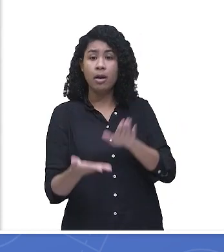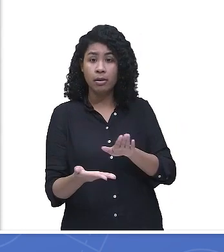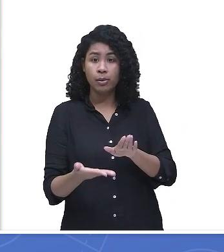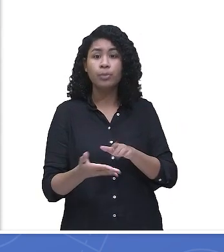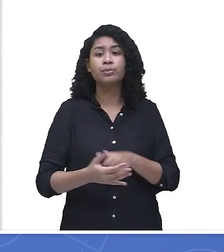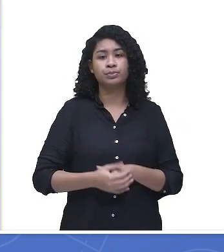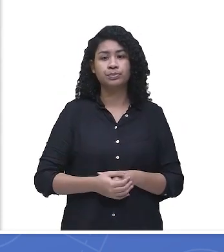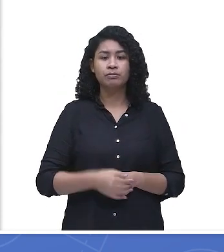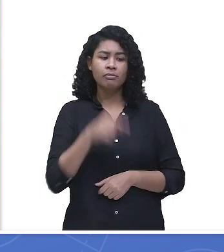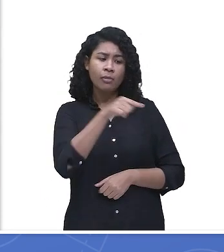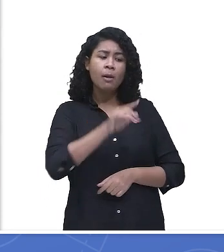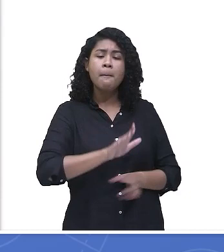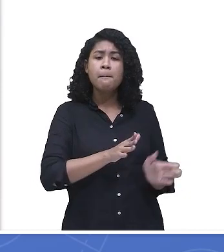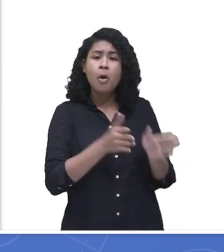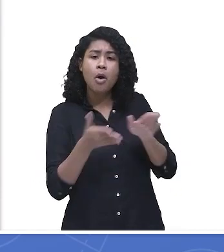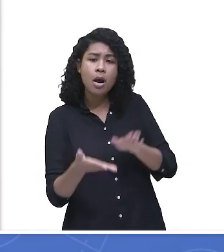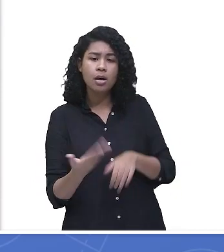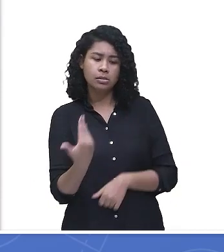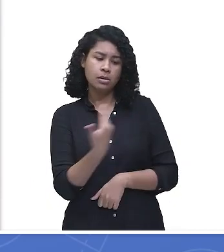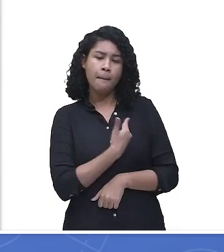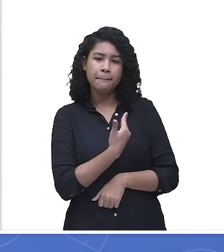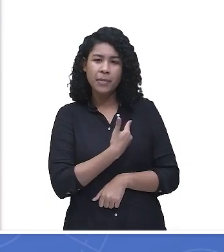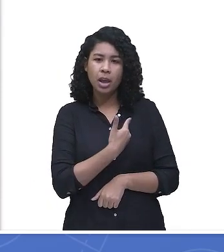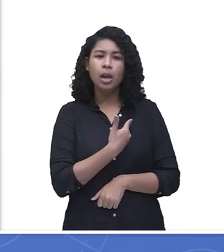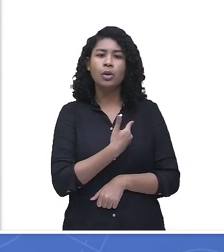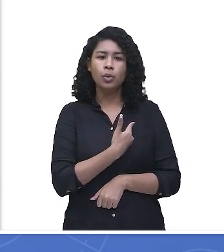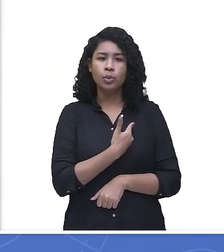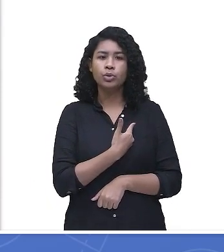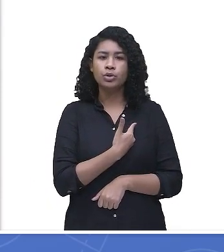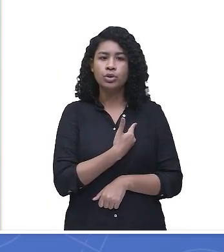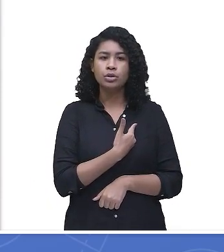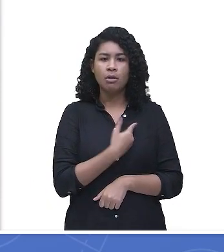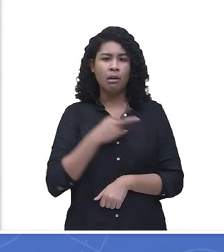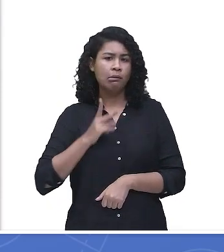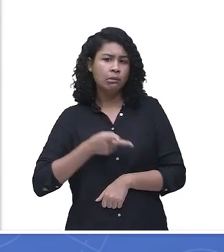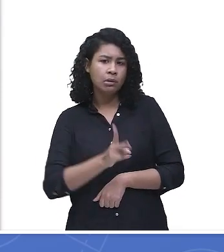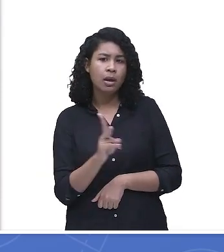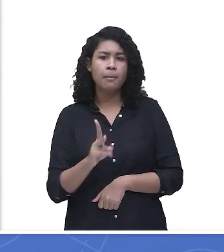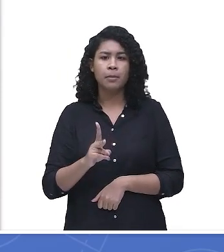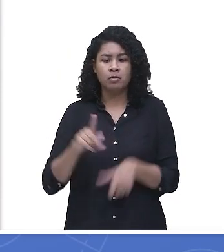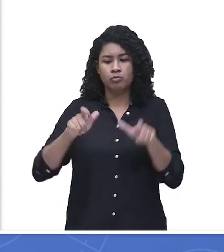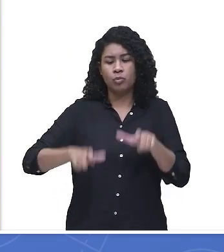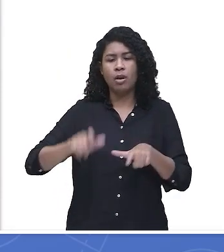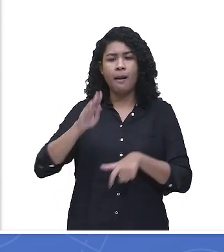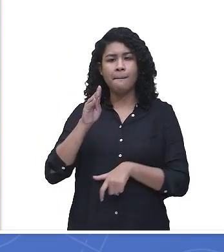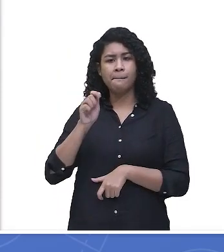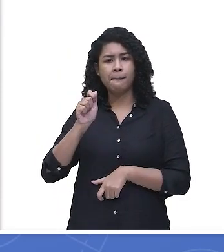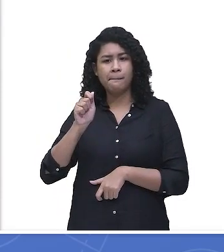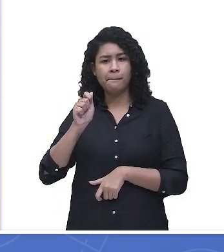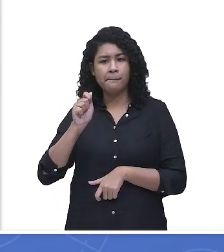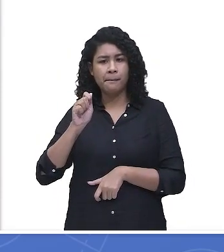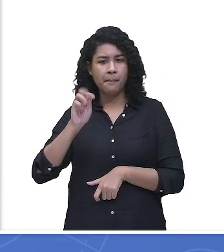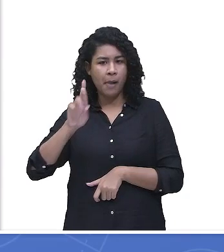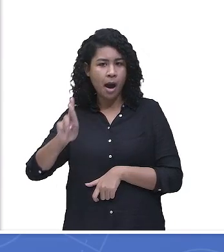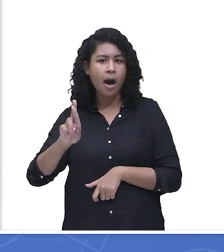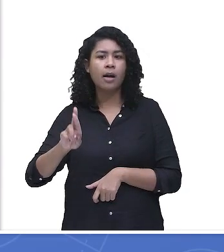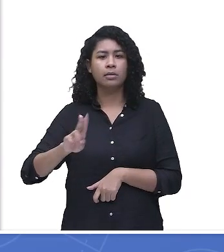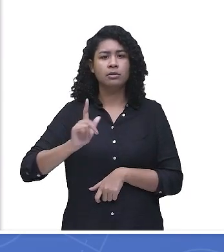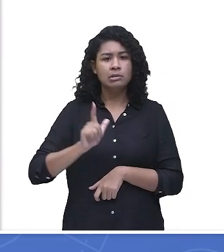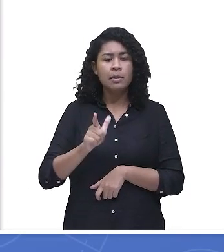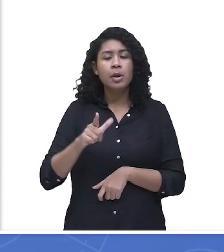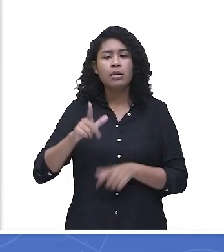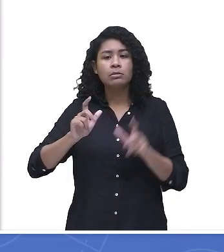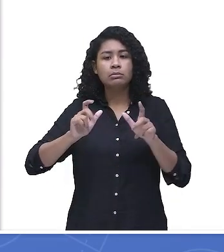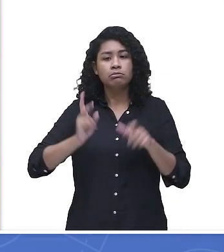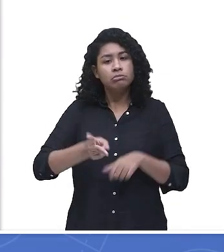ele morre, os seus amigos, que eram os amigos de bar, né, que gostavam de beber bastante, resolvem sair